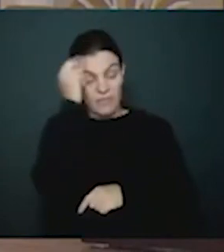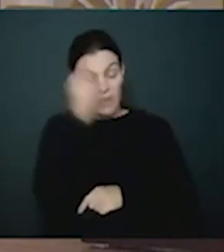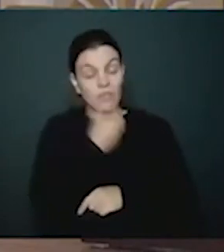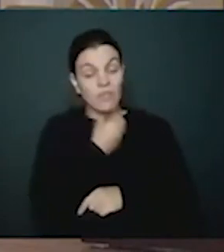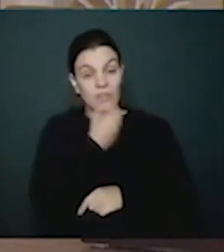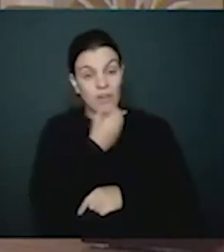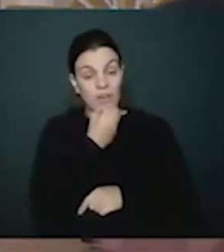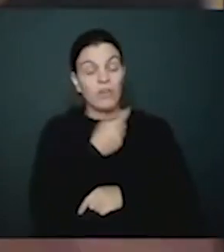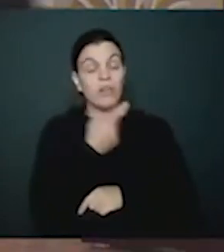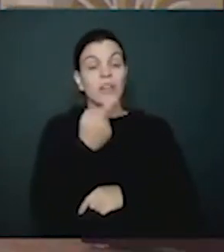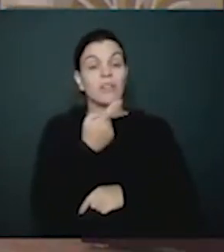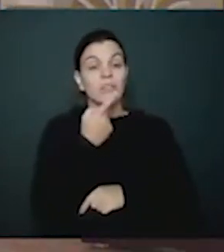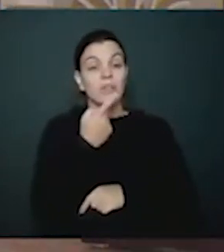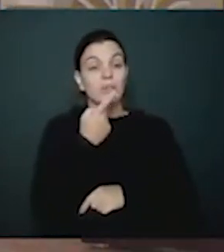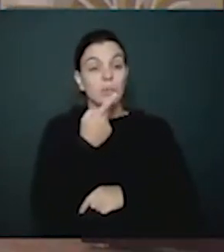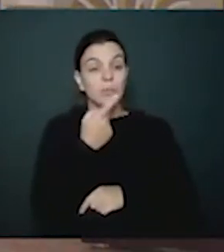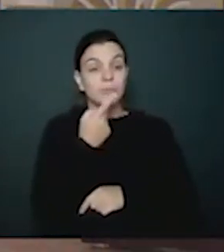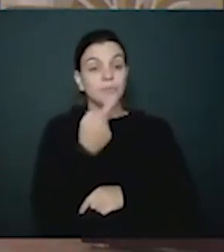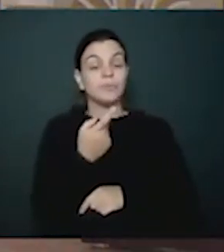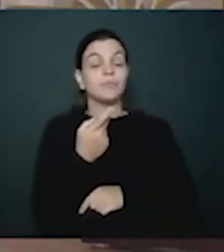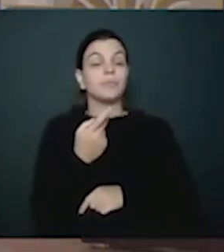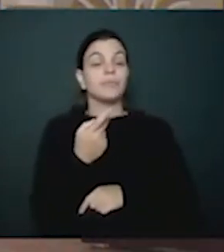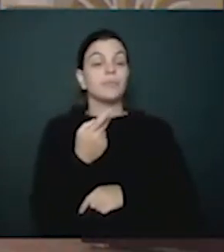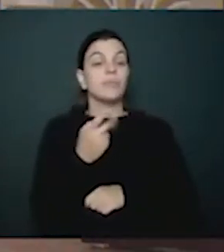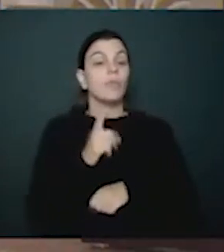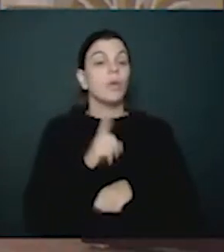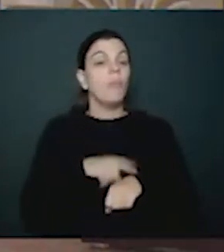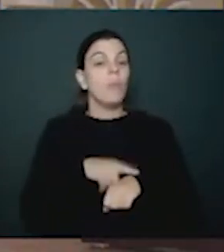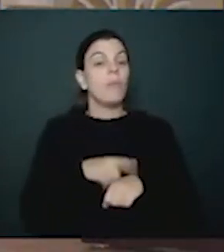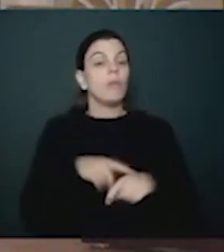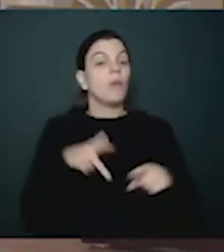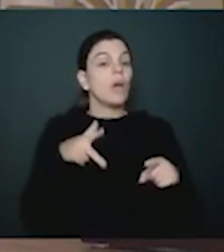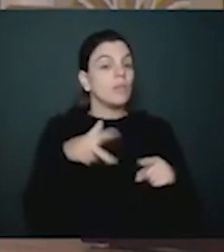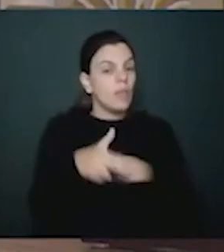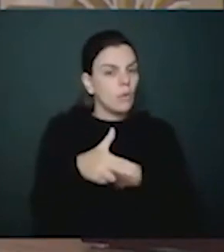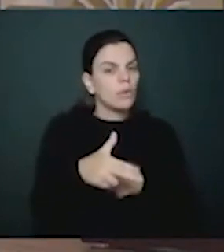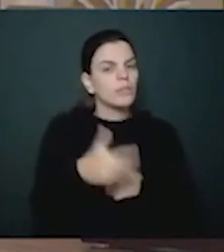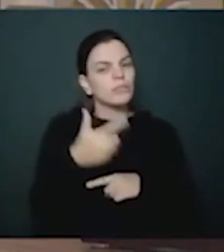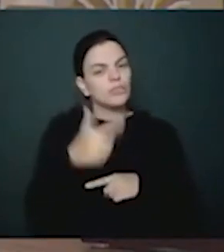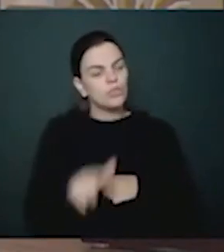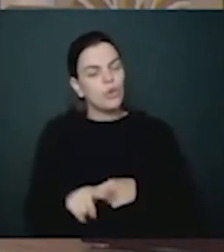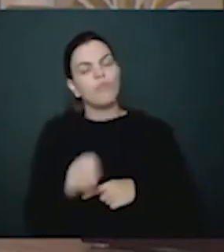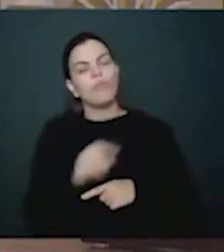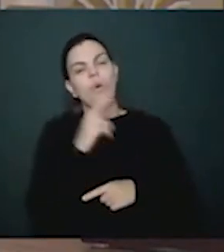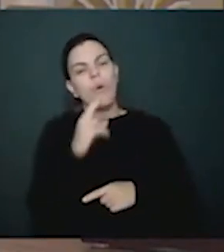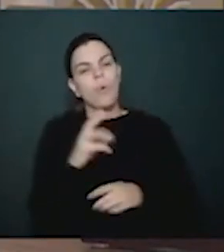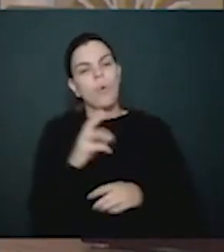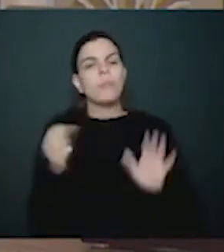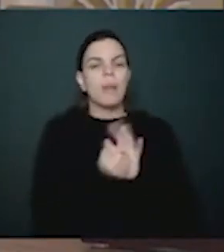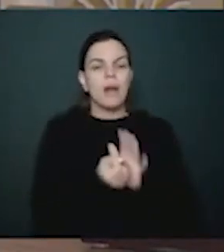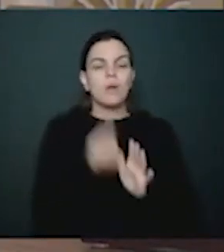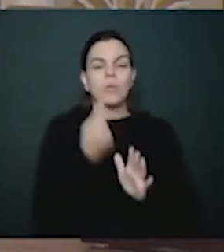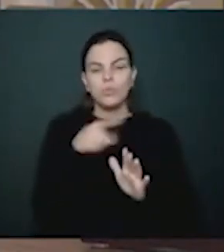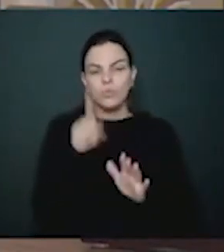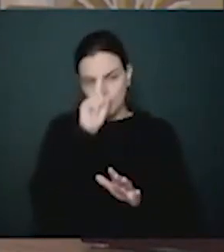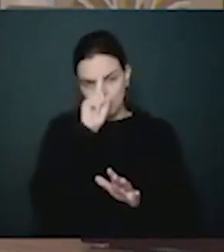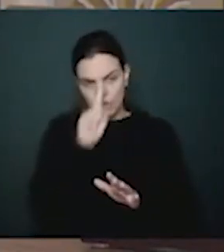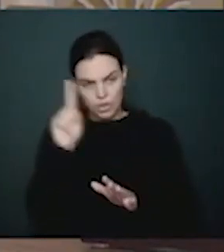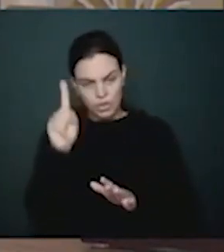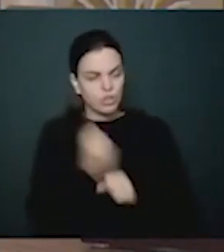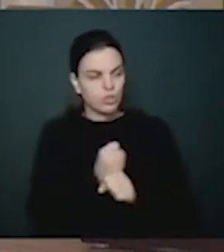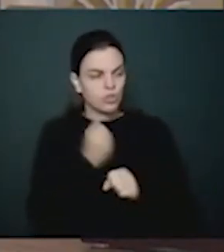de reinauguração, ou que marcava a finalização das obras, ressaltou a